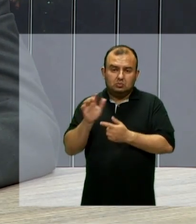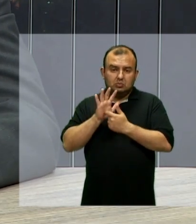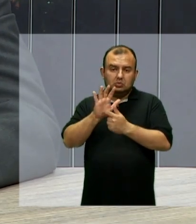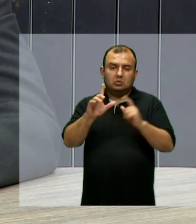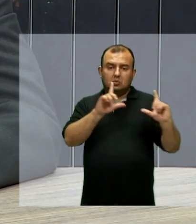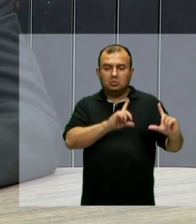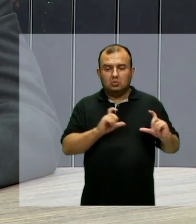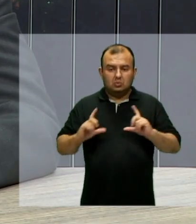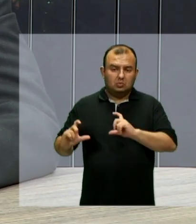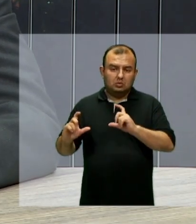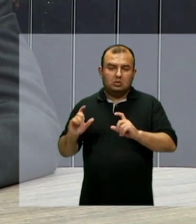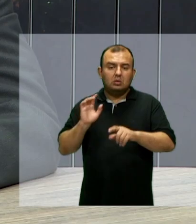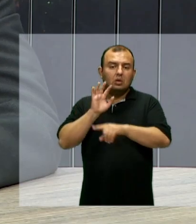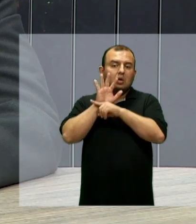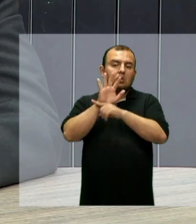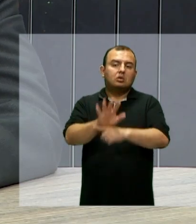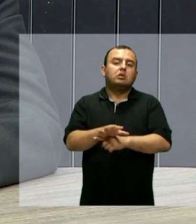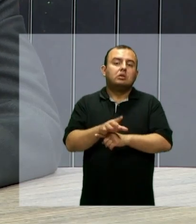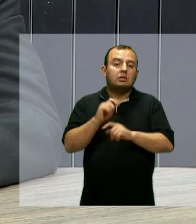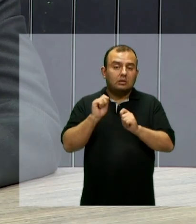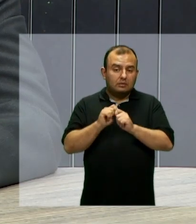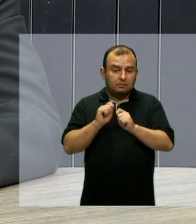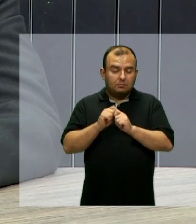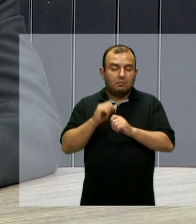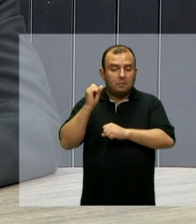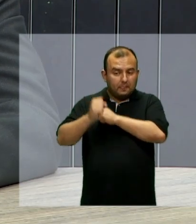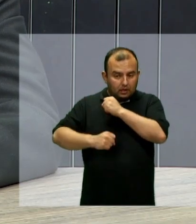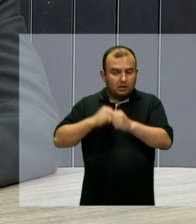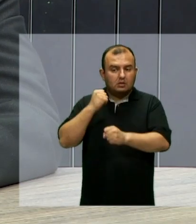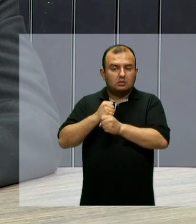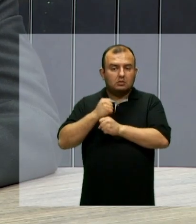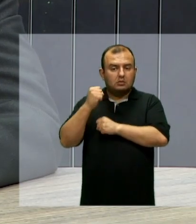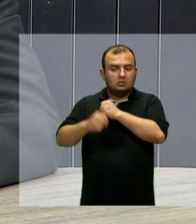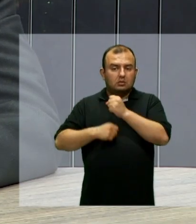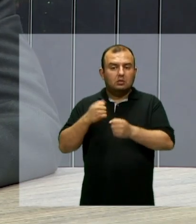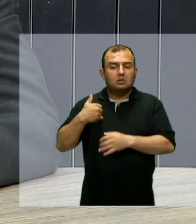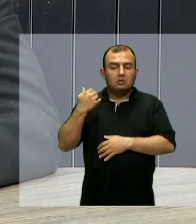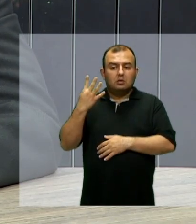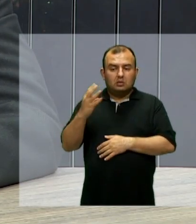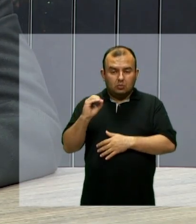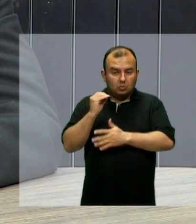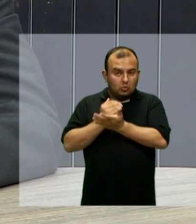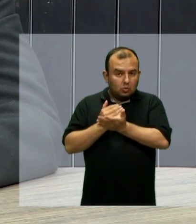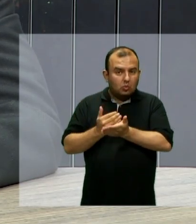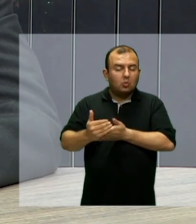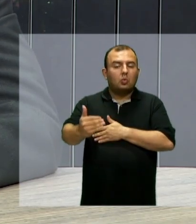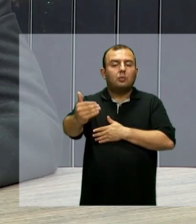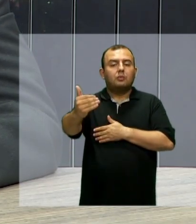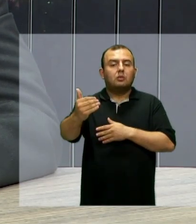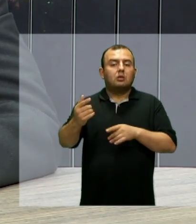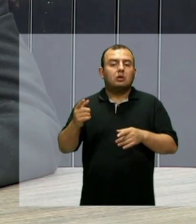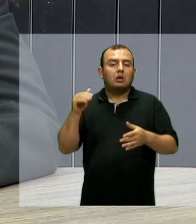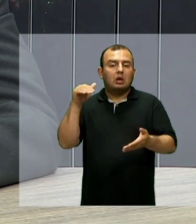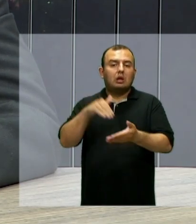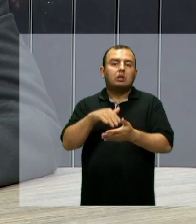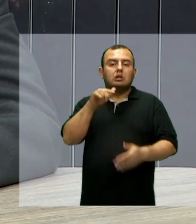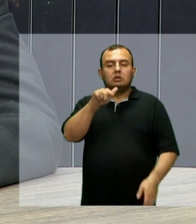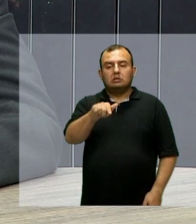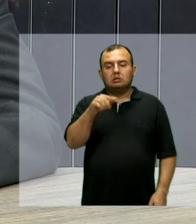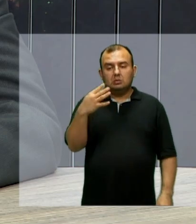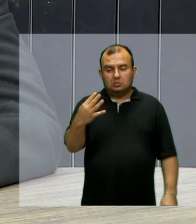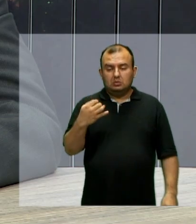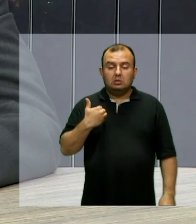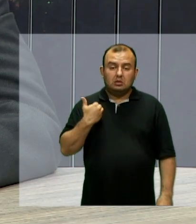mamografia terá benefício se ela for feita anualmente a partir dos 40 anos, até pelo menos aos 74